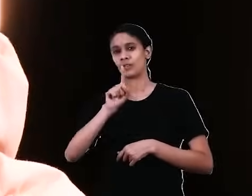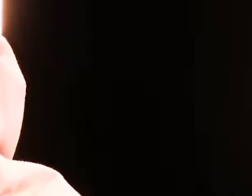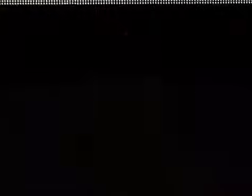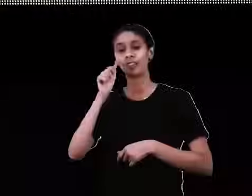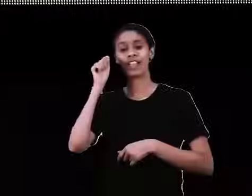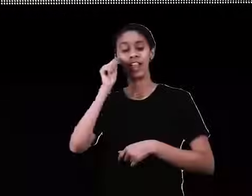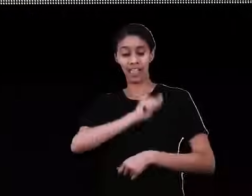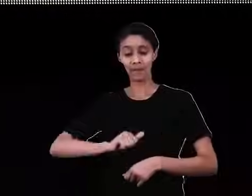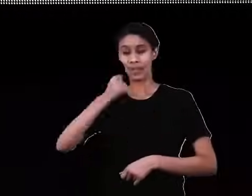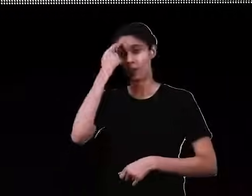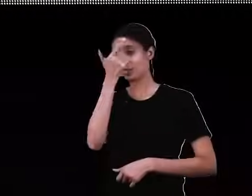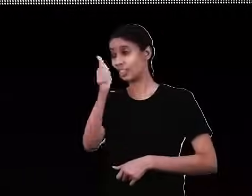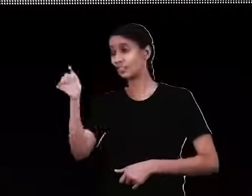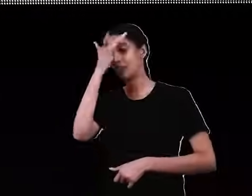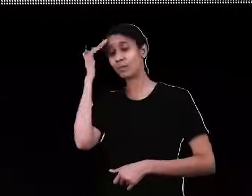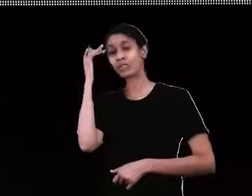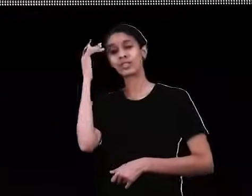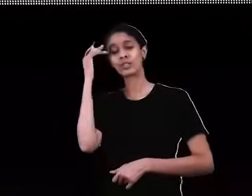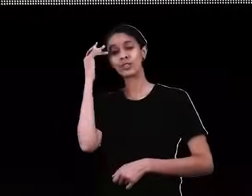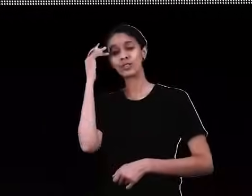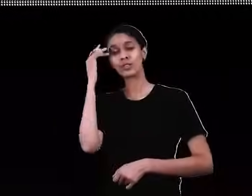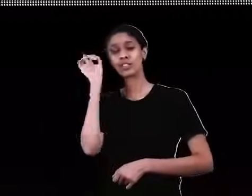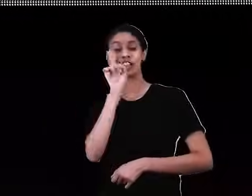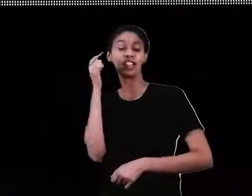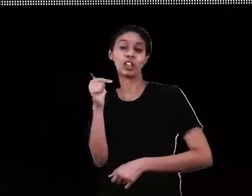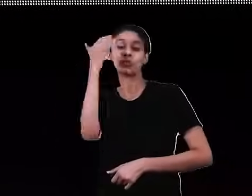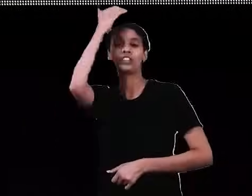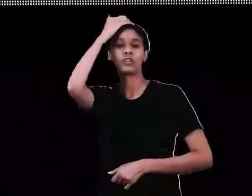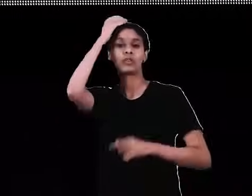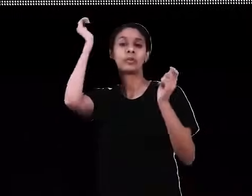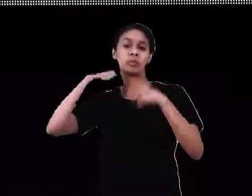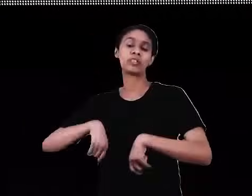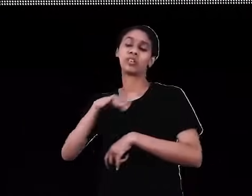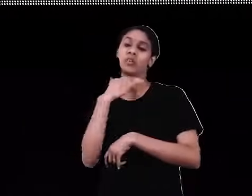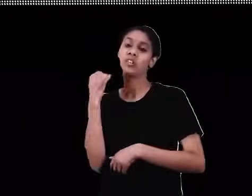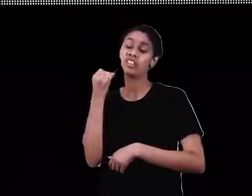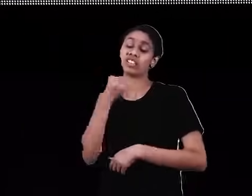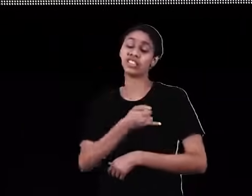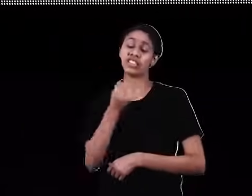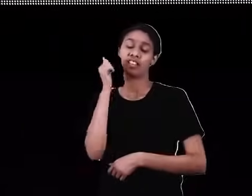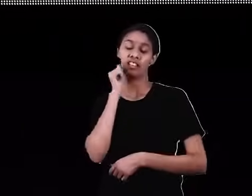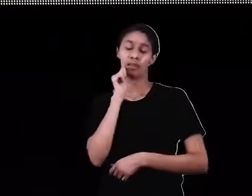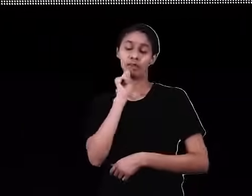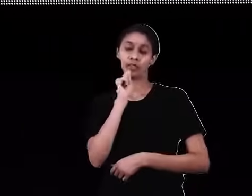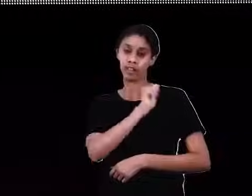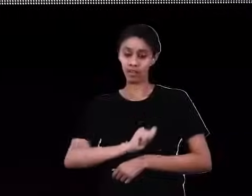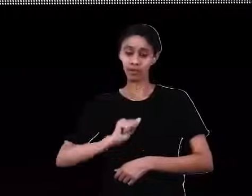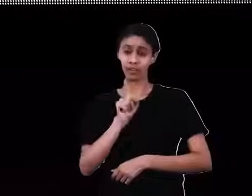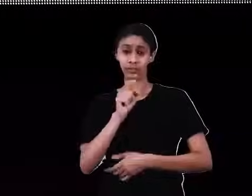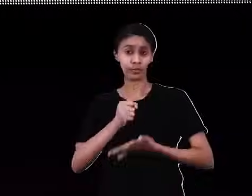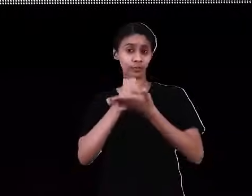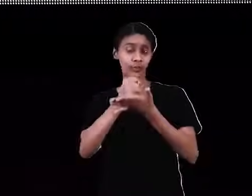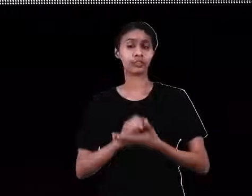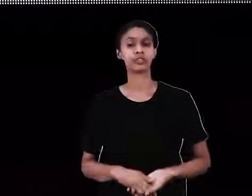pessoas inocentes que poderiam morrer se ela não tivesse sido altruísta. Você entende que a nossa vida e o nosso